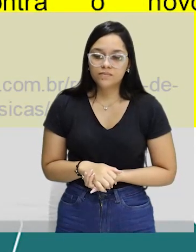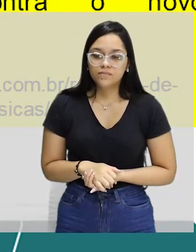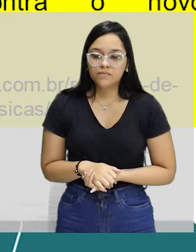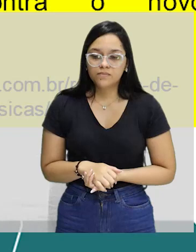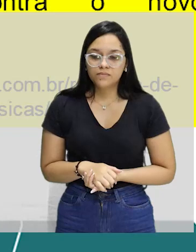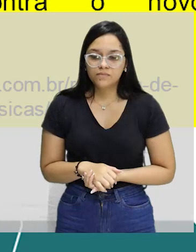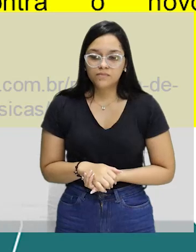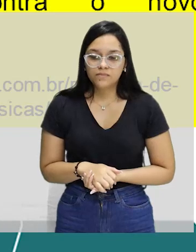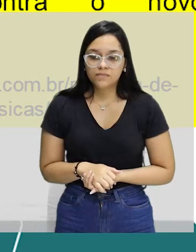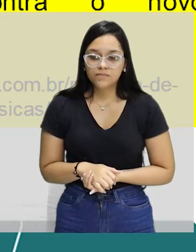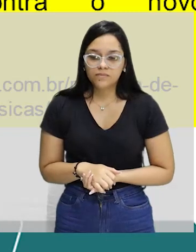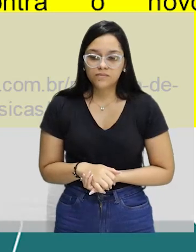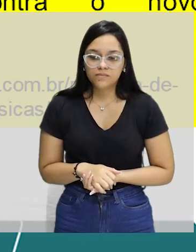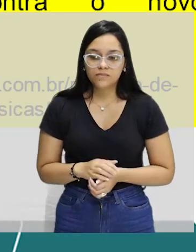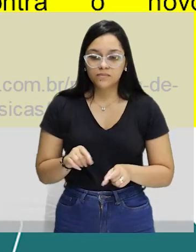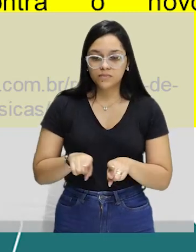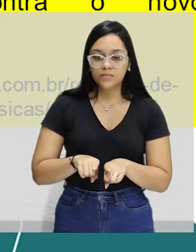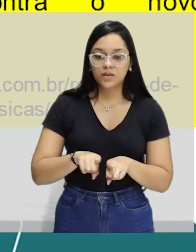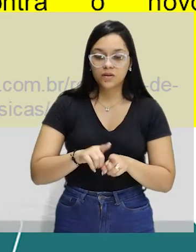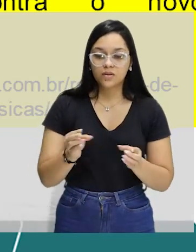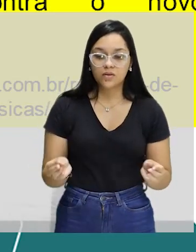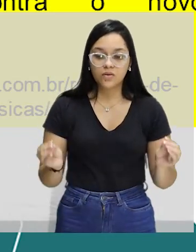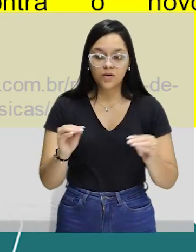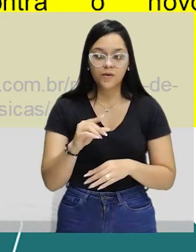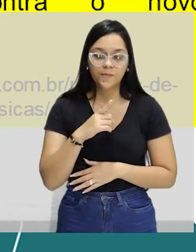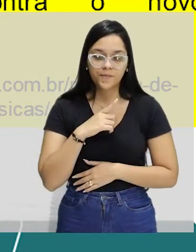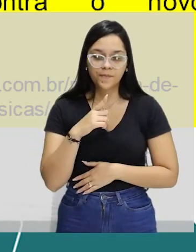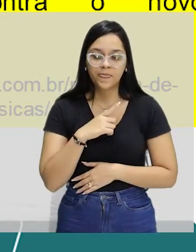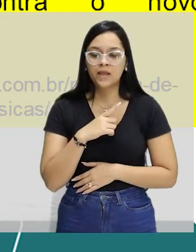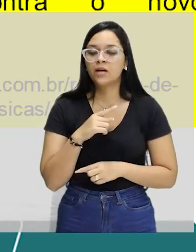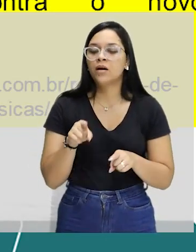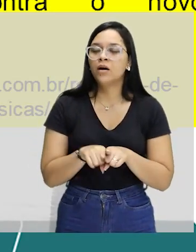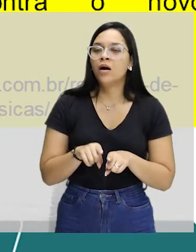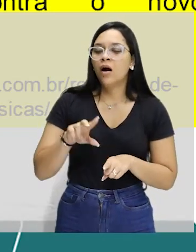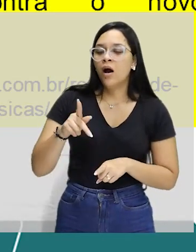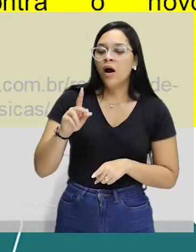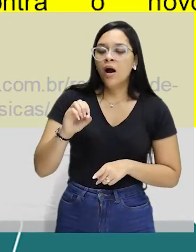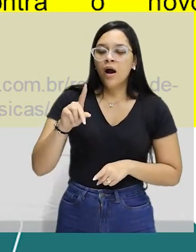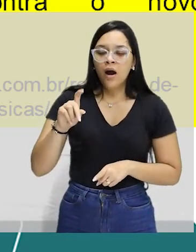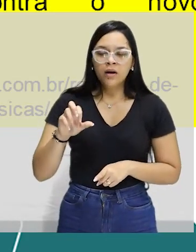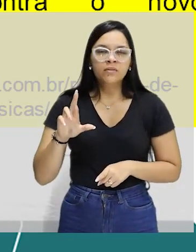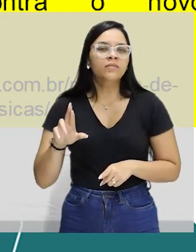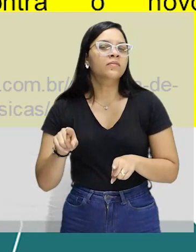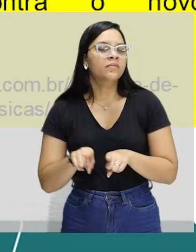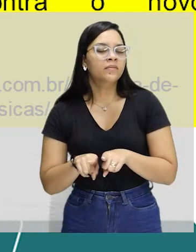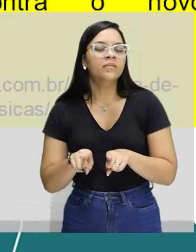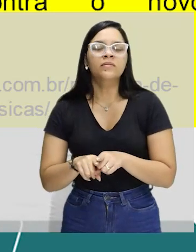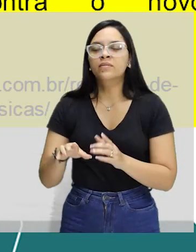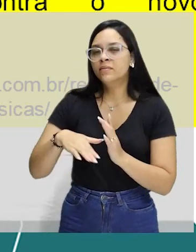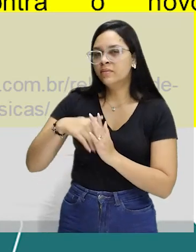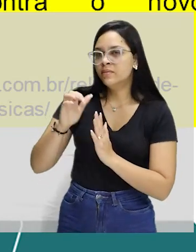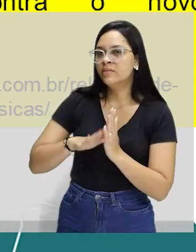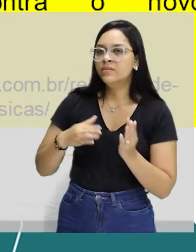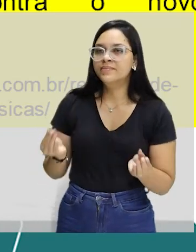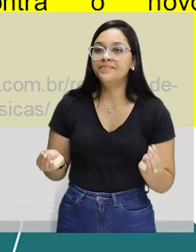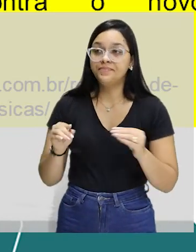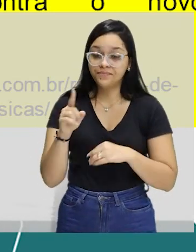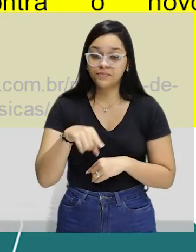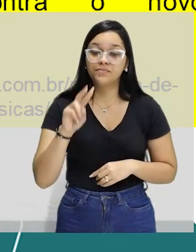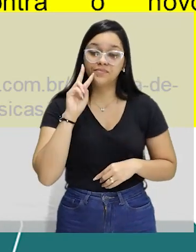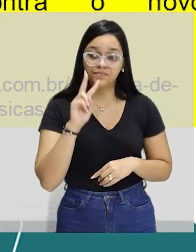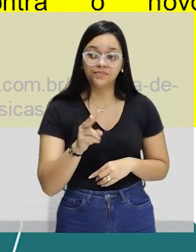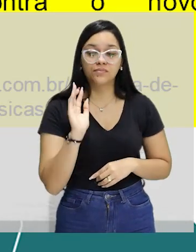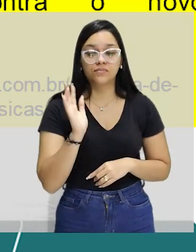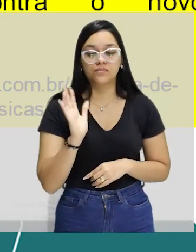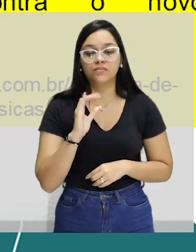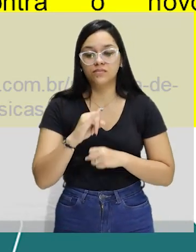o Museu Studio Center, ele pegou o autorretrato do Hopper, que é um pintor americano, e colocou, e vocês já viram isso